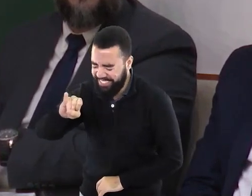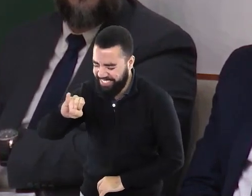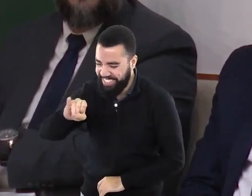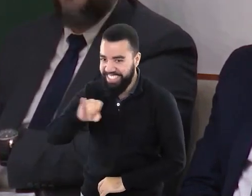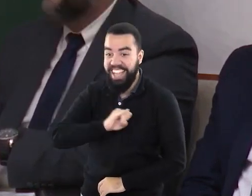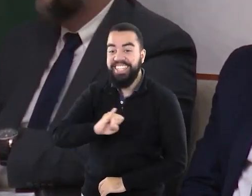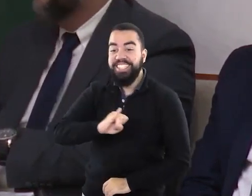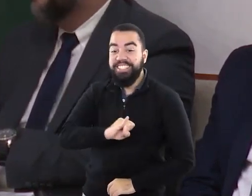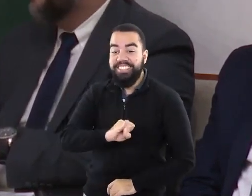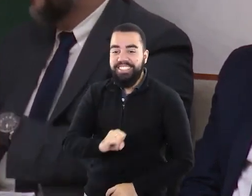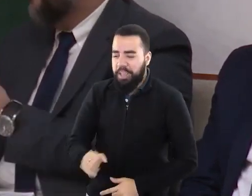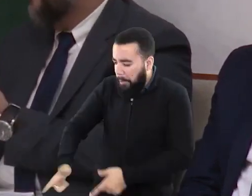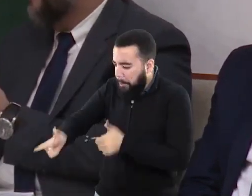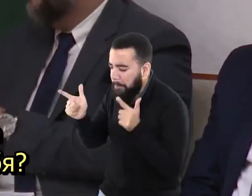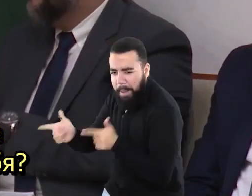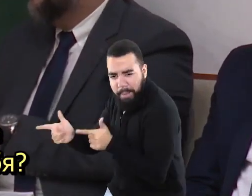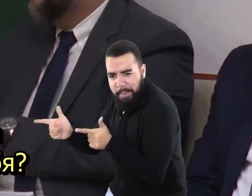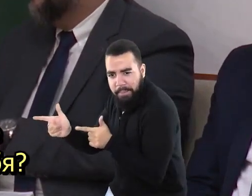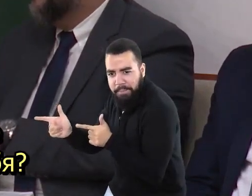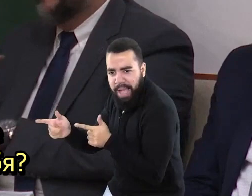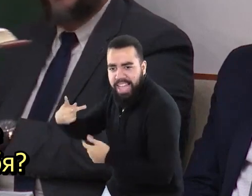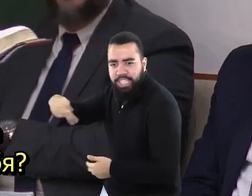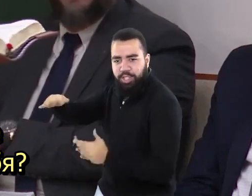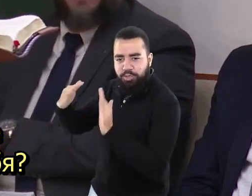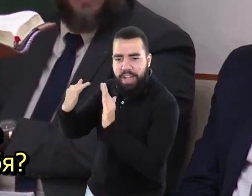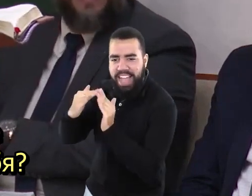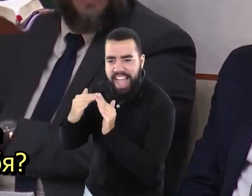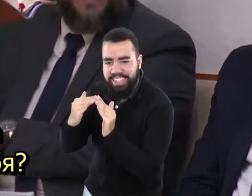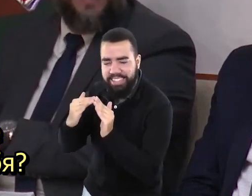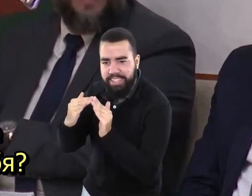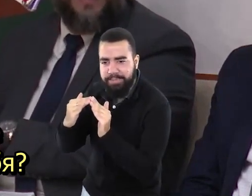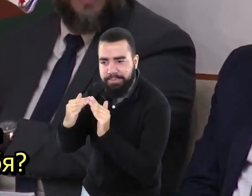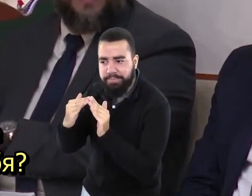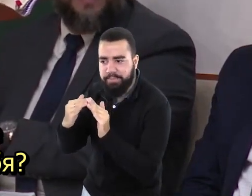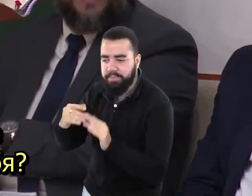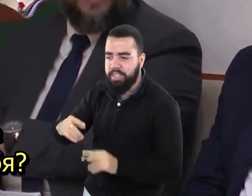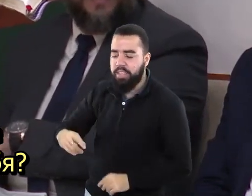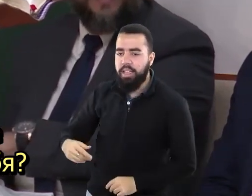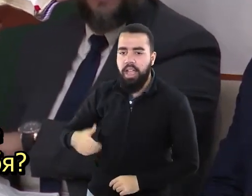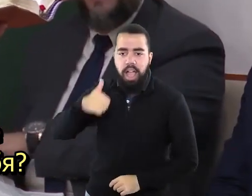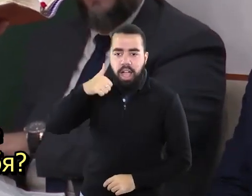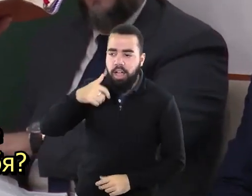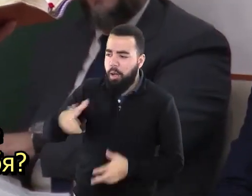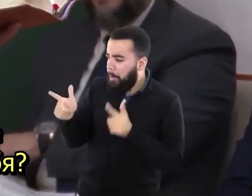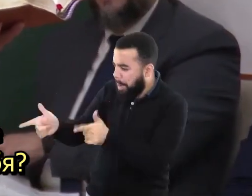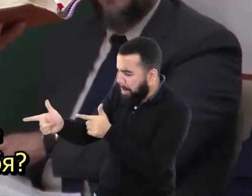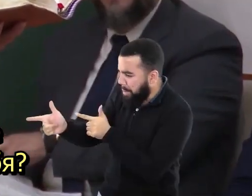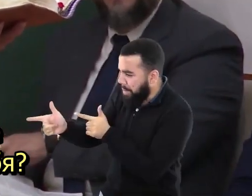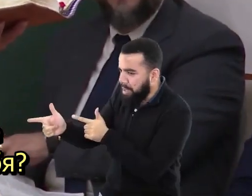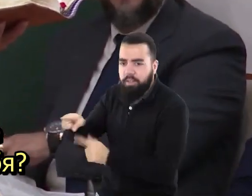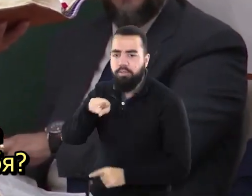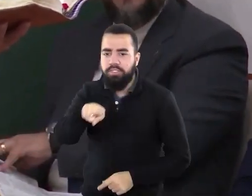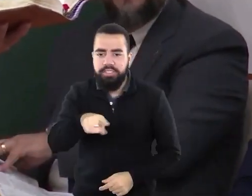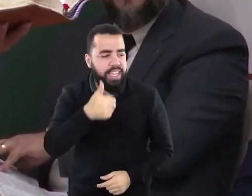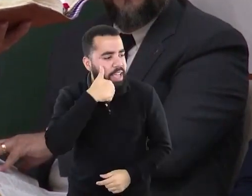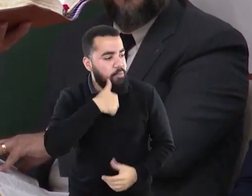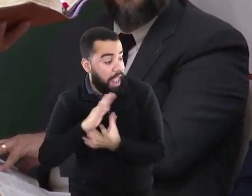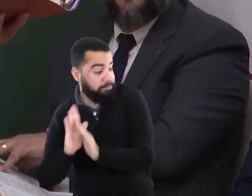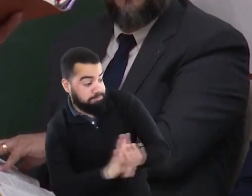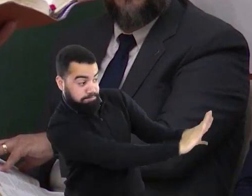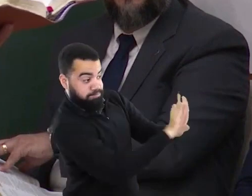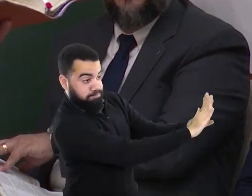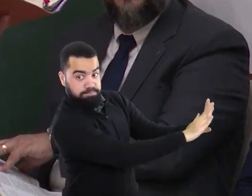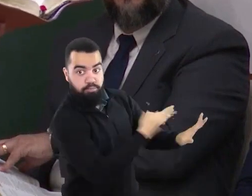Para ser seu escudo? Ou enfrenta e põe o seu peito na frente, se preciso for, para receber o punhal?